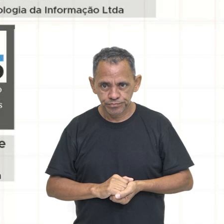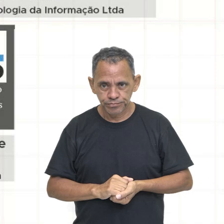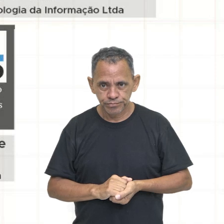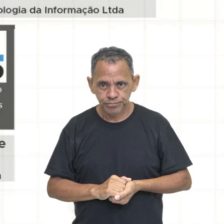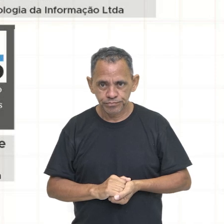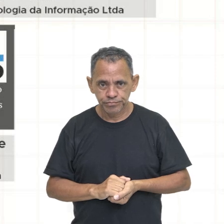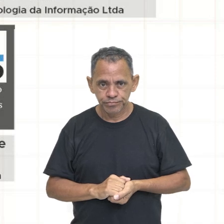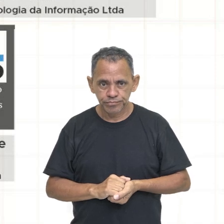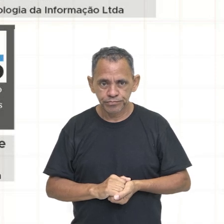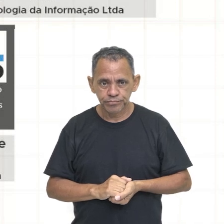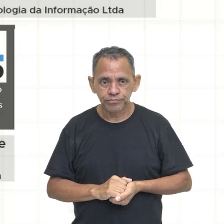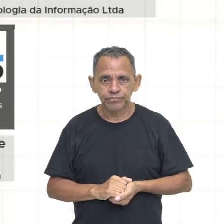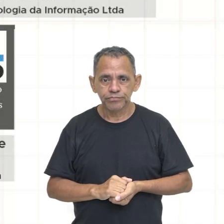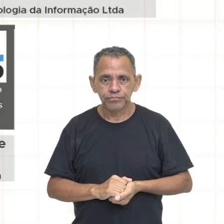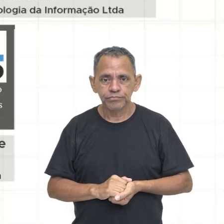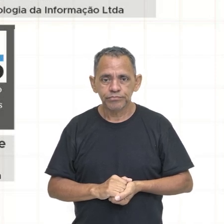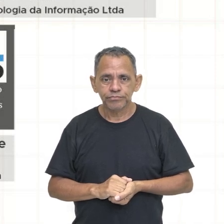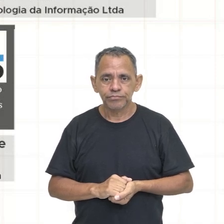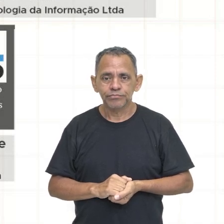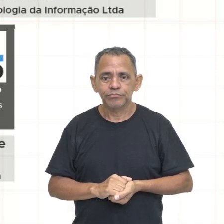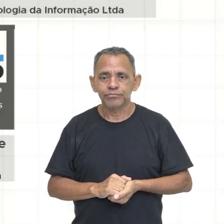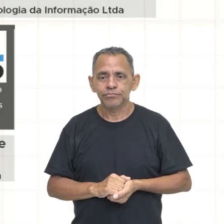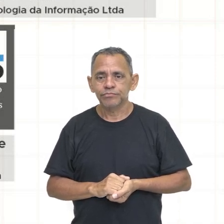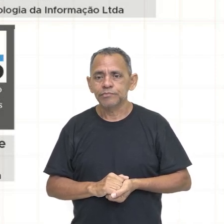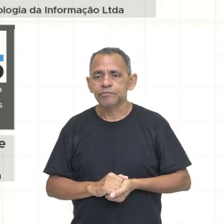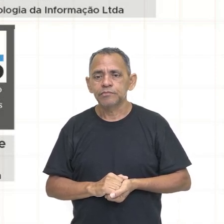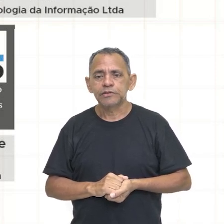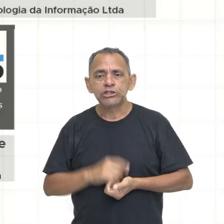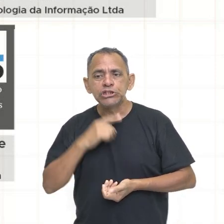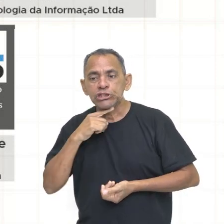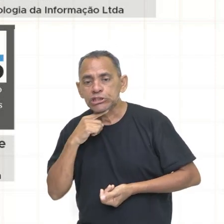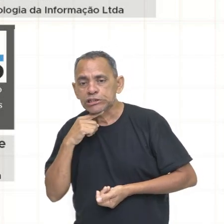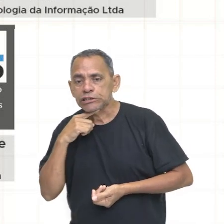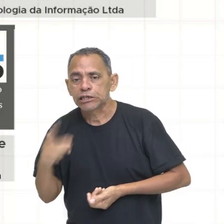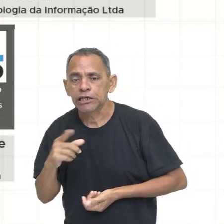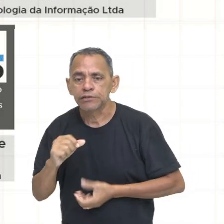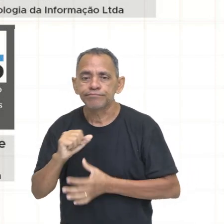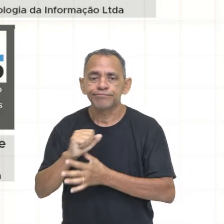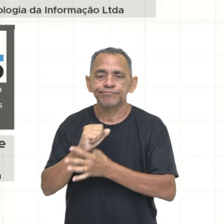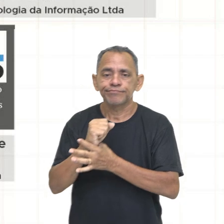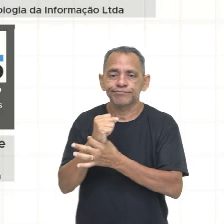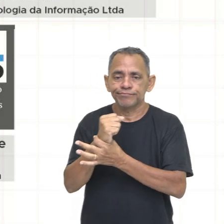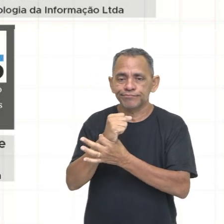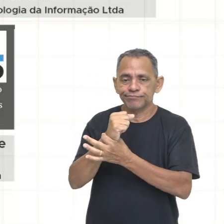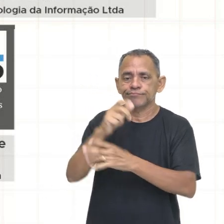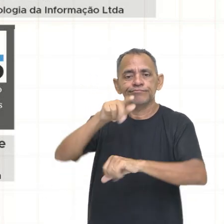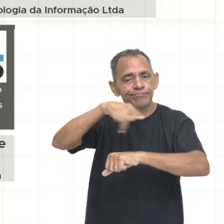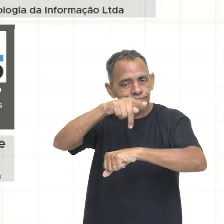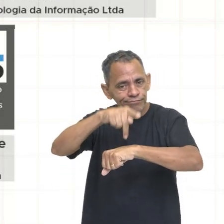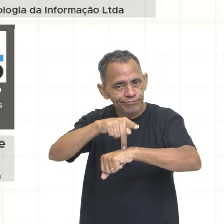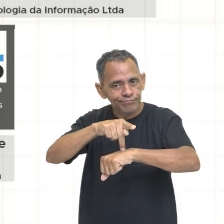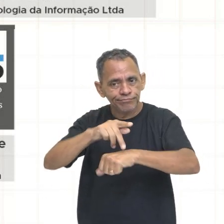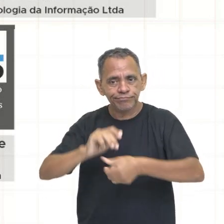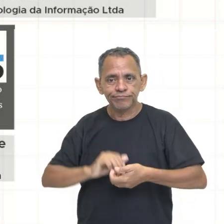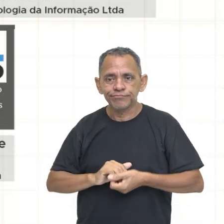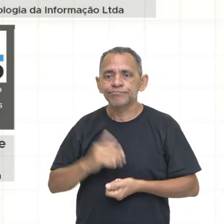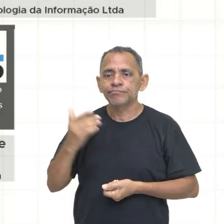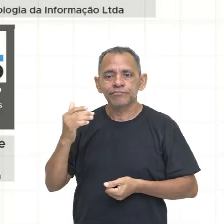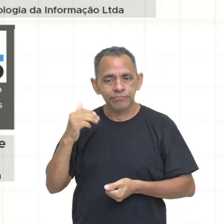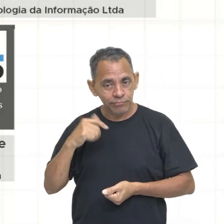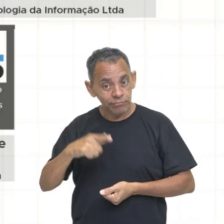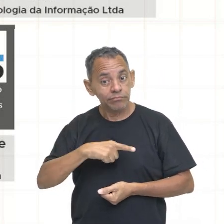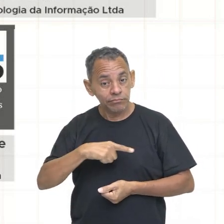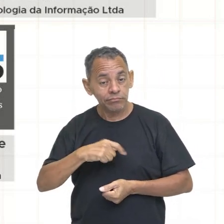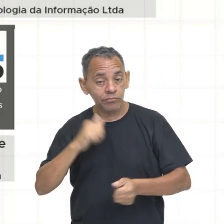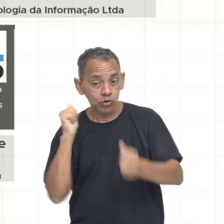ninguém segura esse país. E temos um um esportista, né, segurando a